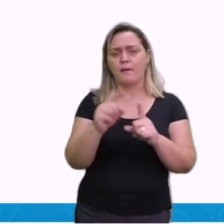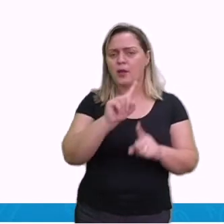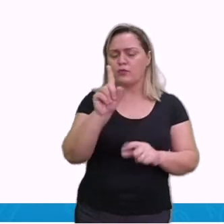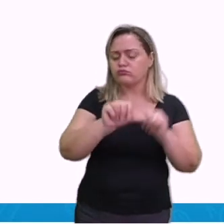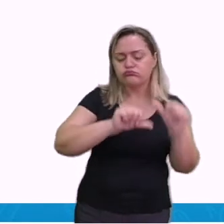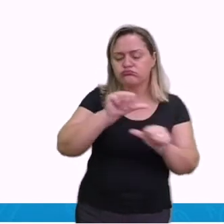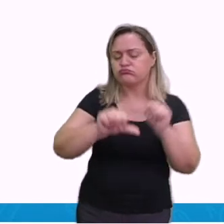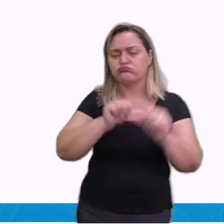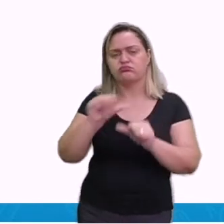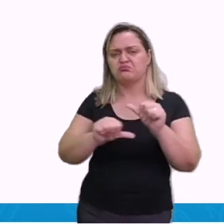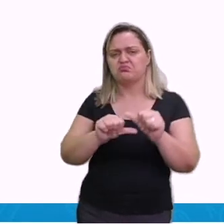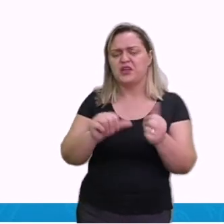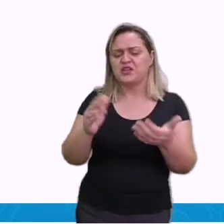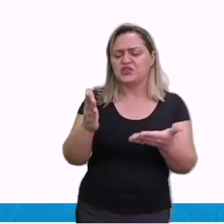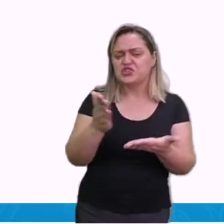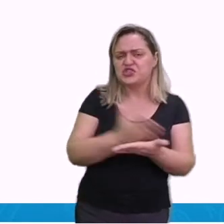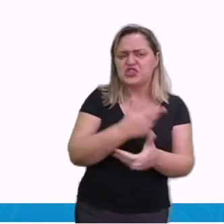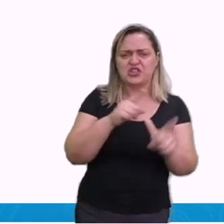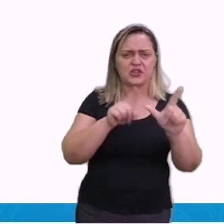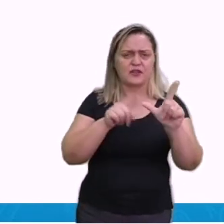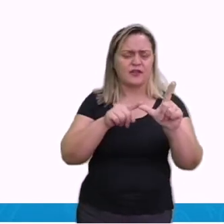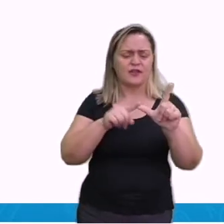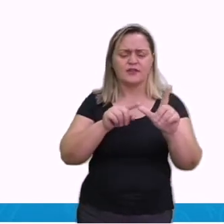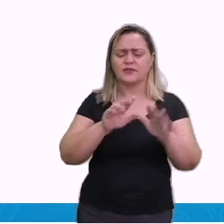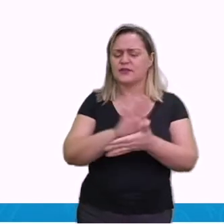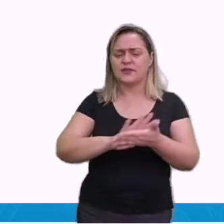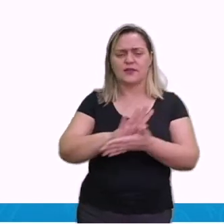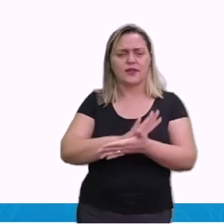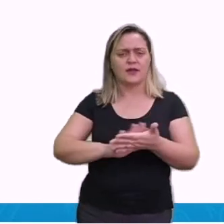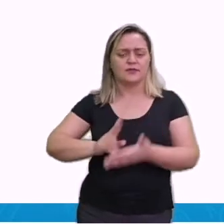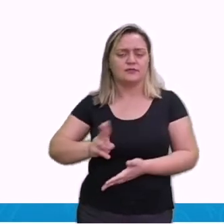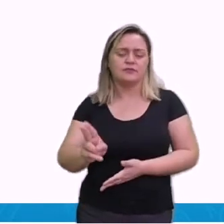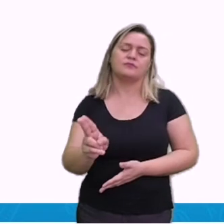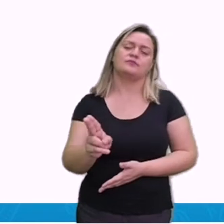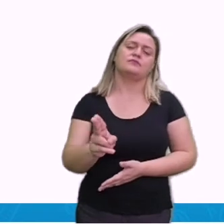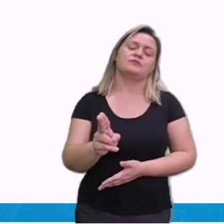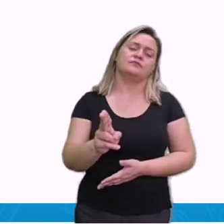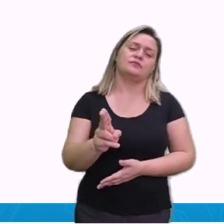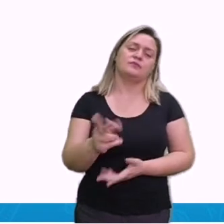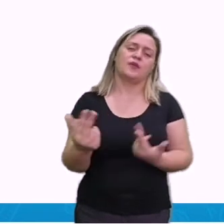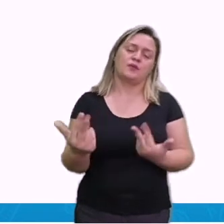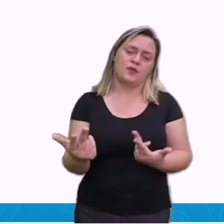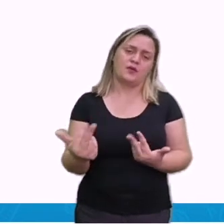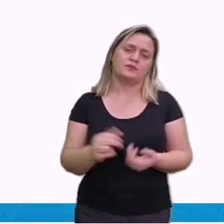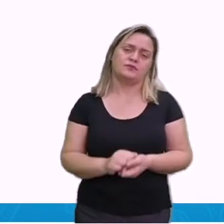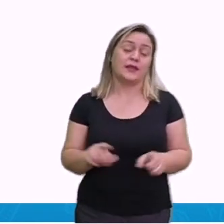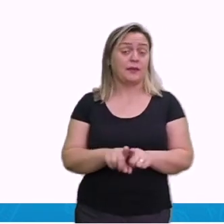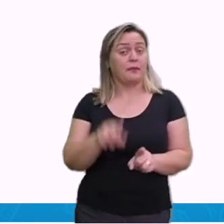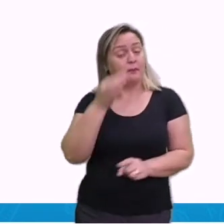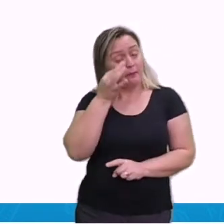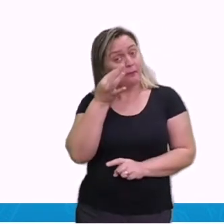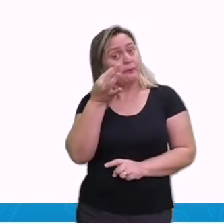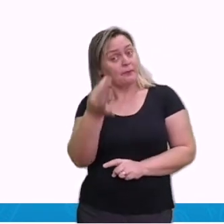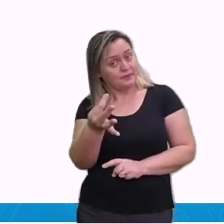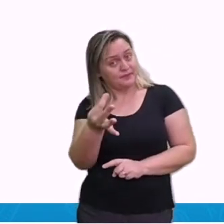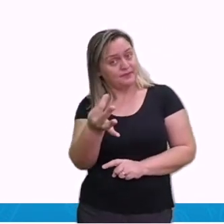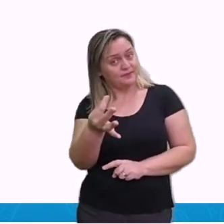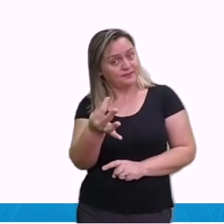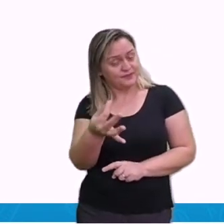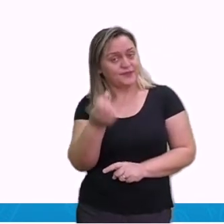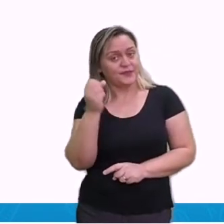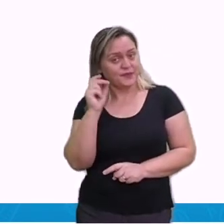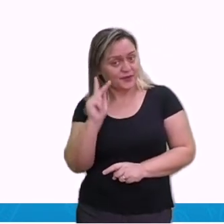lá, os ônibus estão cheios. Então, tanto no singular quanto no plural, é a mesma palavra. A